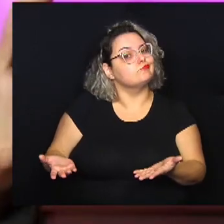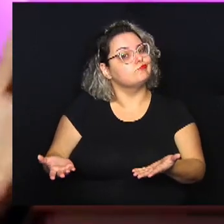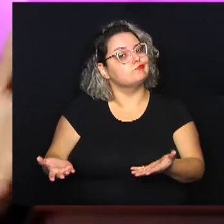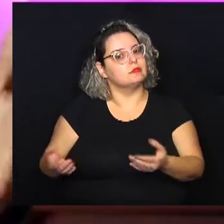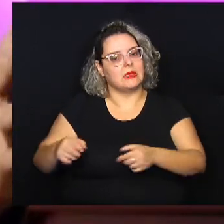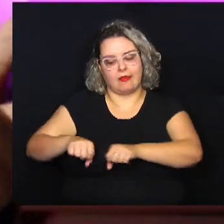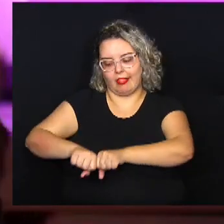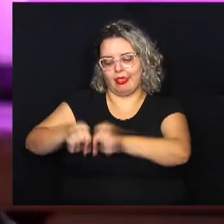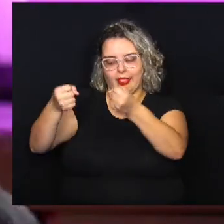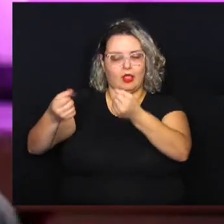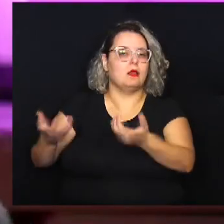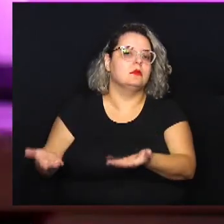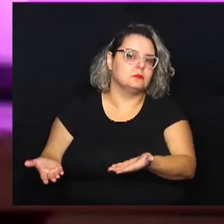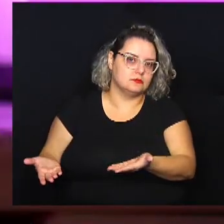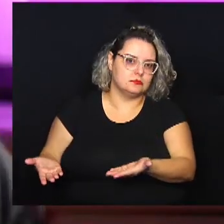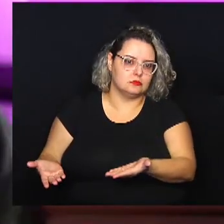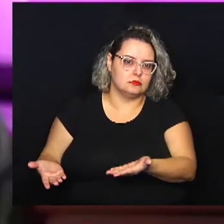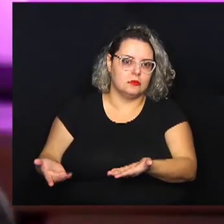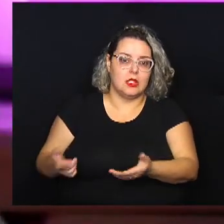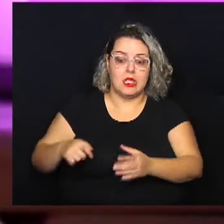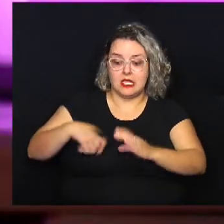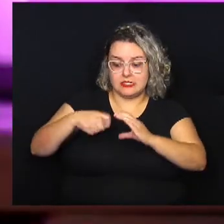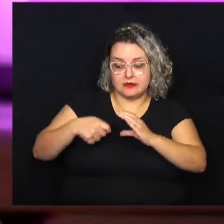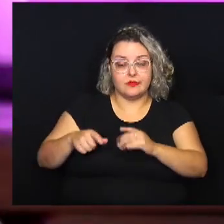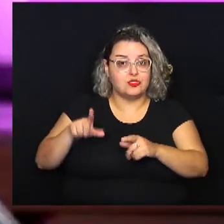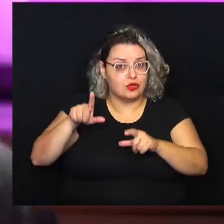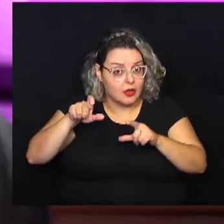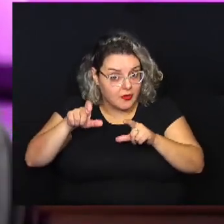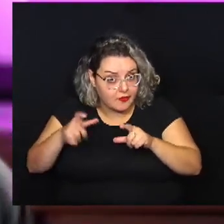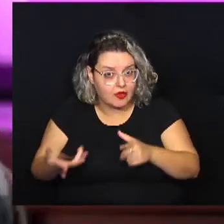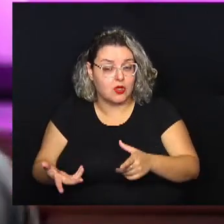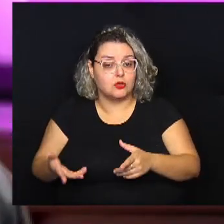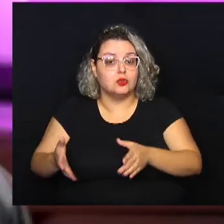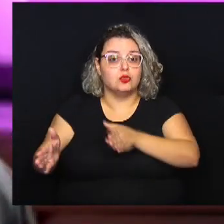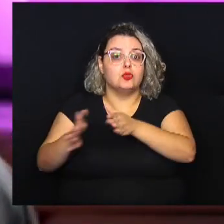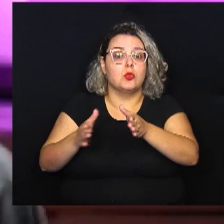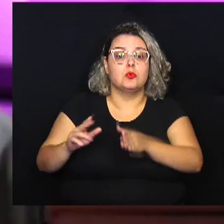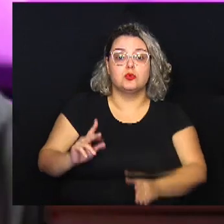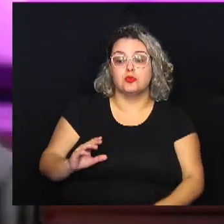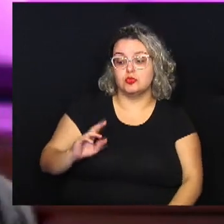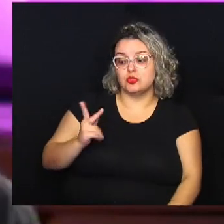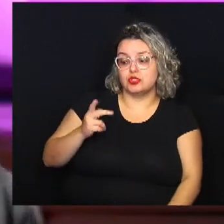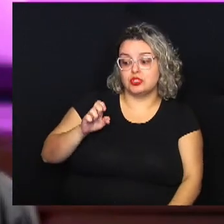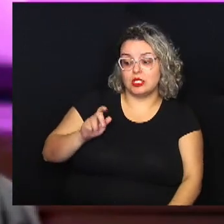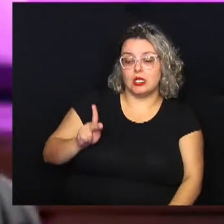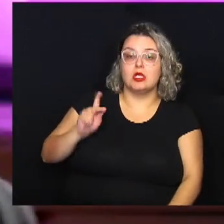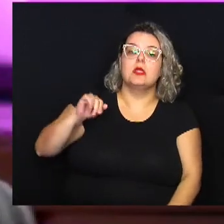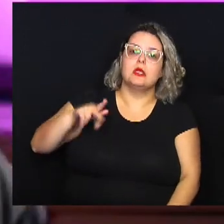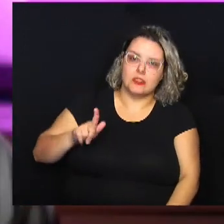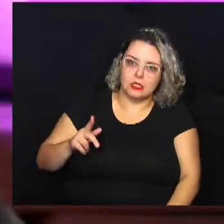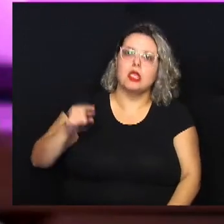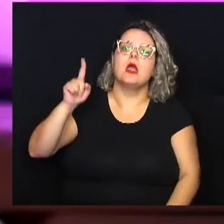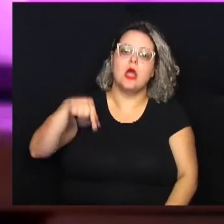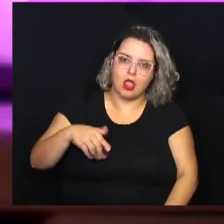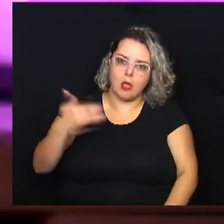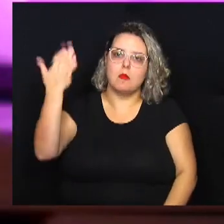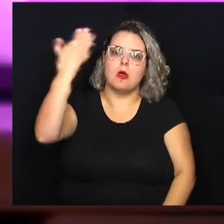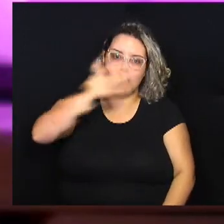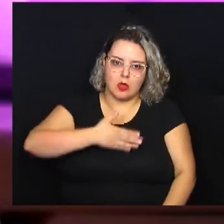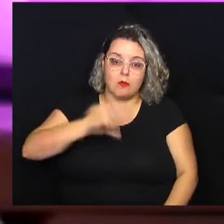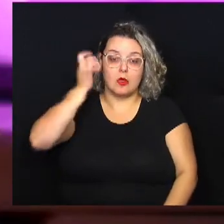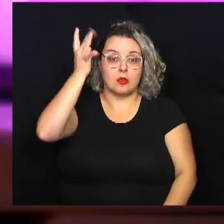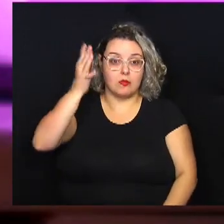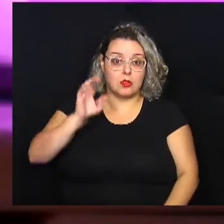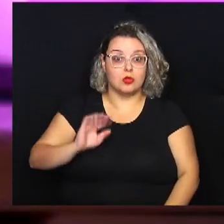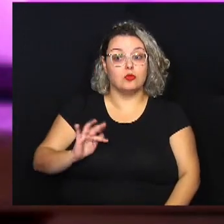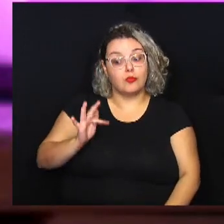toda quebrada. Esse vídeo, essa foto que você retirou no momento do check-in, também é uma prova que facilita em um